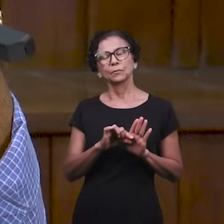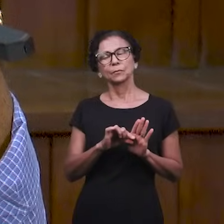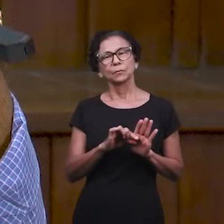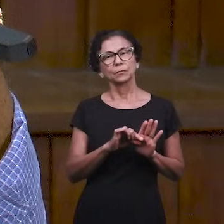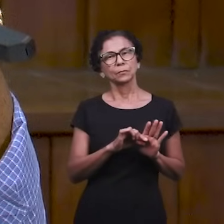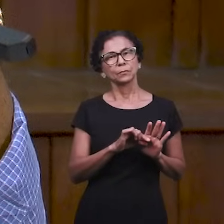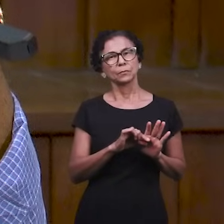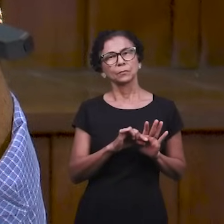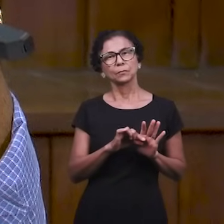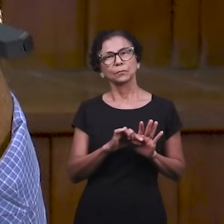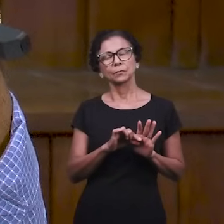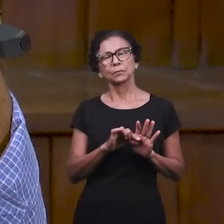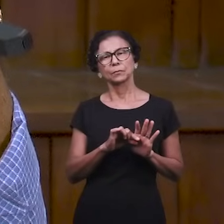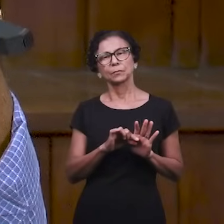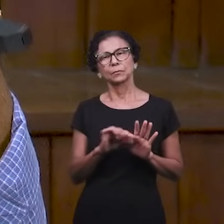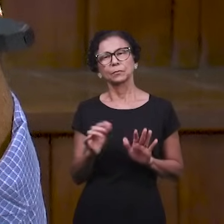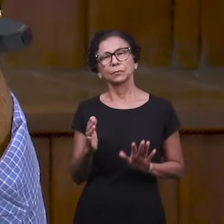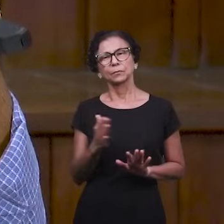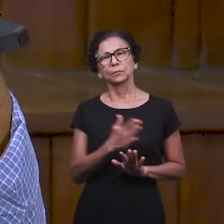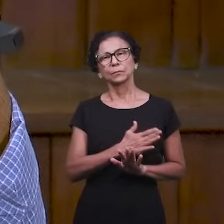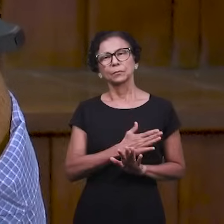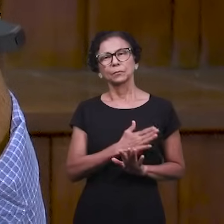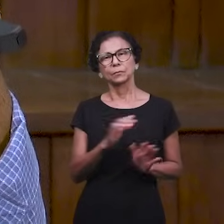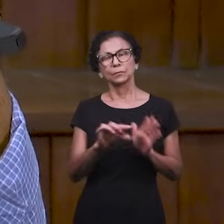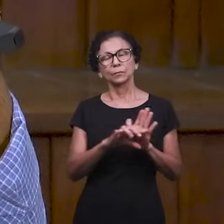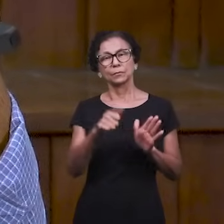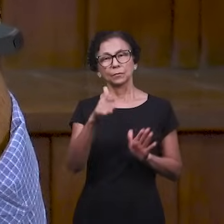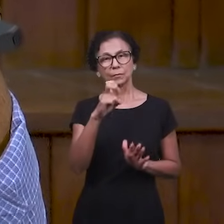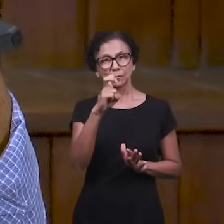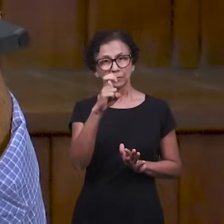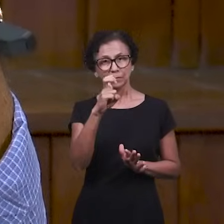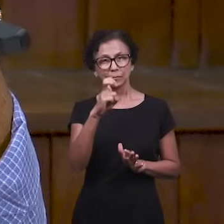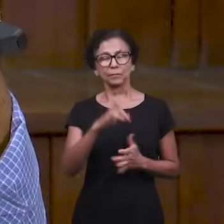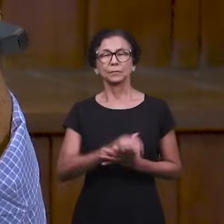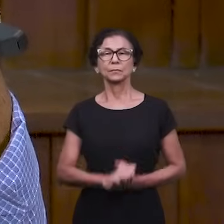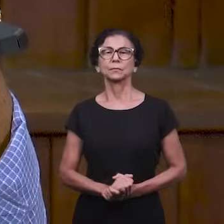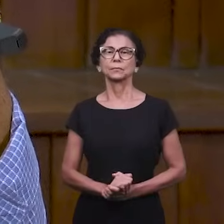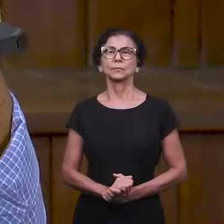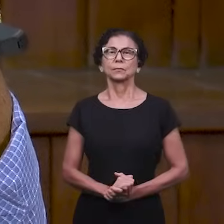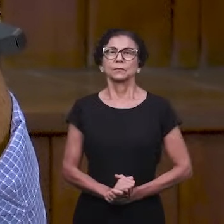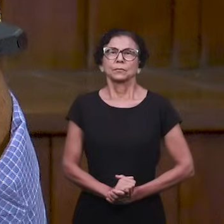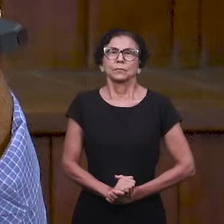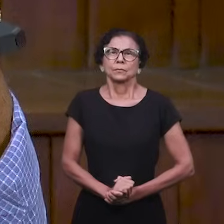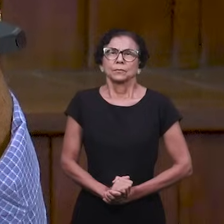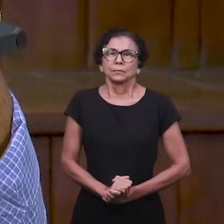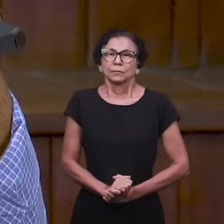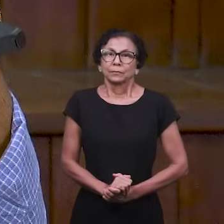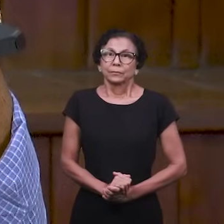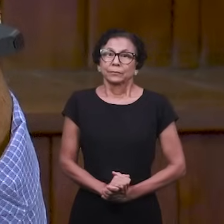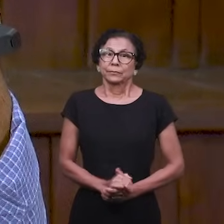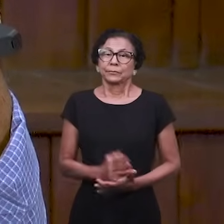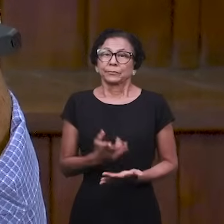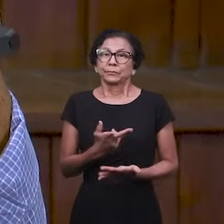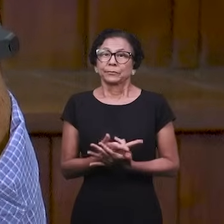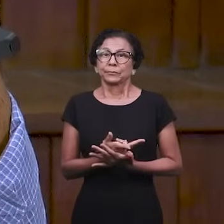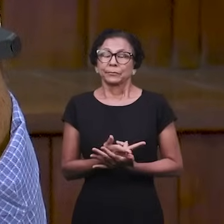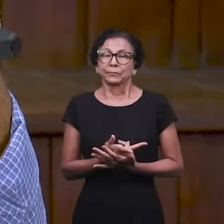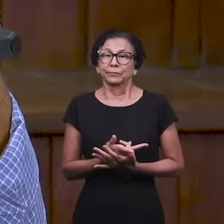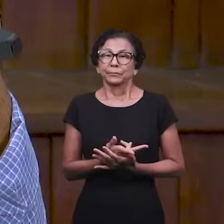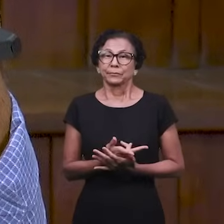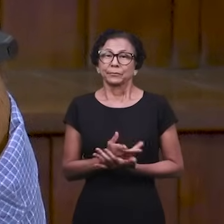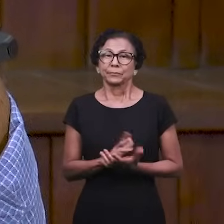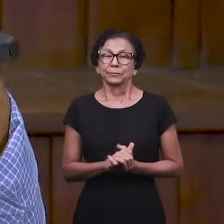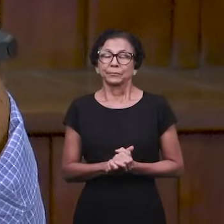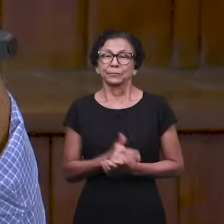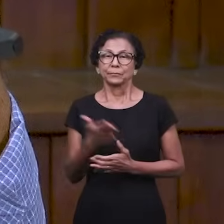eu vou, para ficar mais claro, vou do verso 15, que diz, sobre a abominação da desolação que falou o profeta Daniel, né?